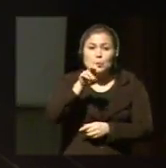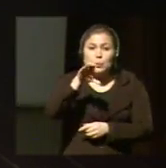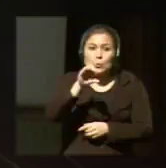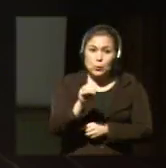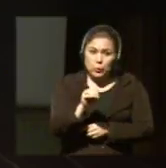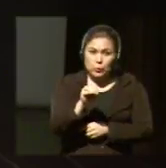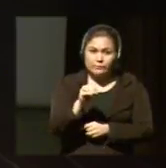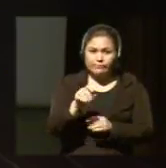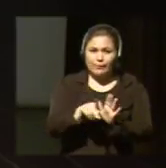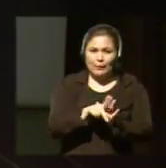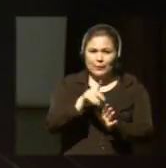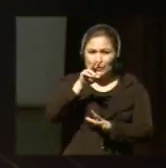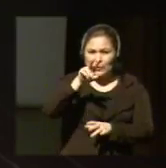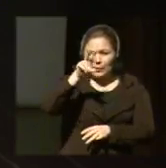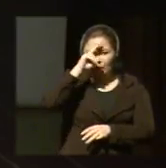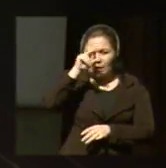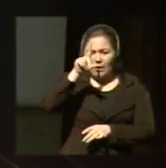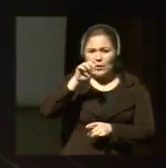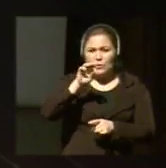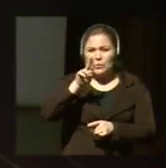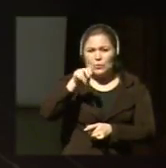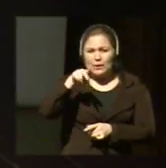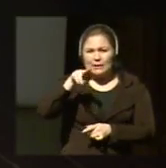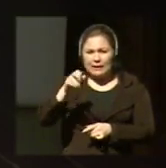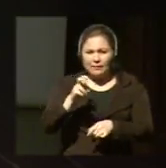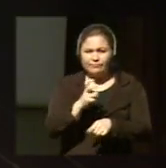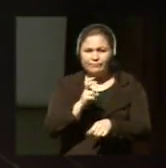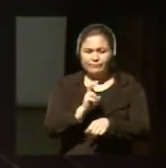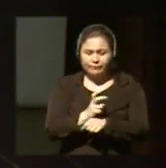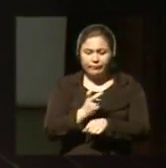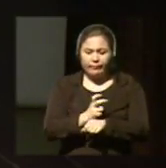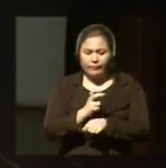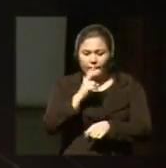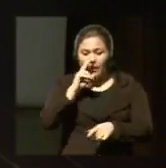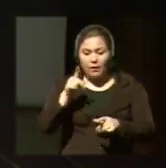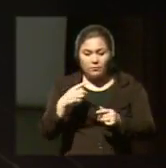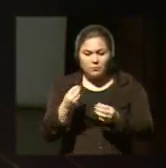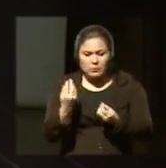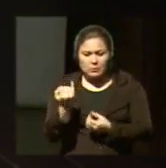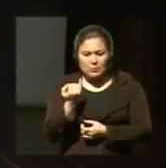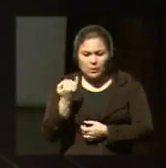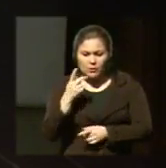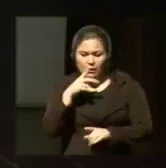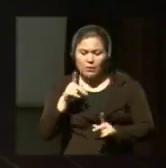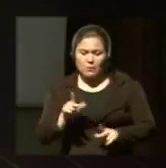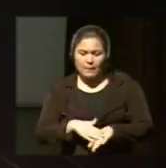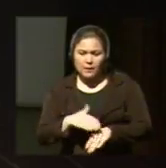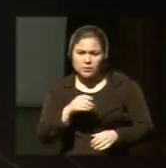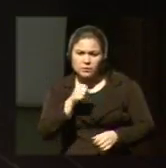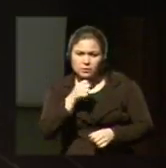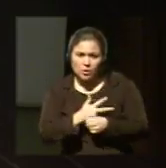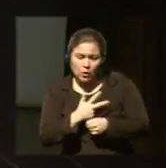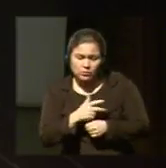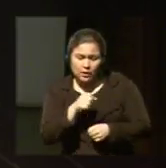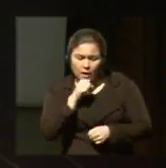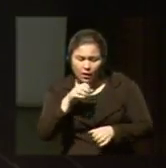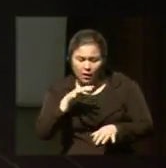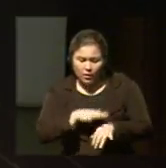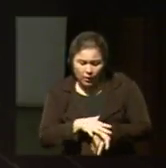família, a solidariedade familiar é semelhante como aqui. É muito importante. Quando um mais idoso adoece,